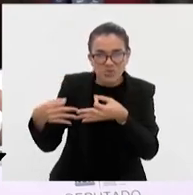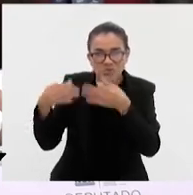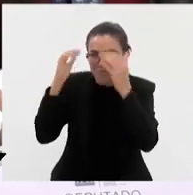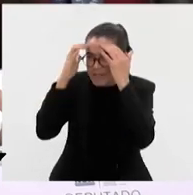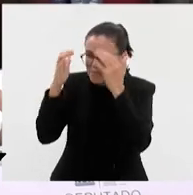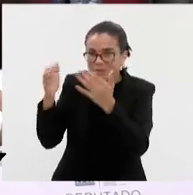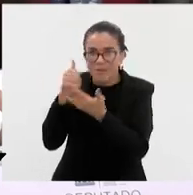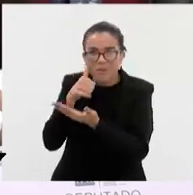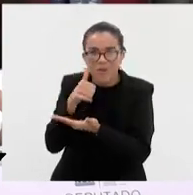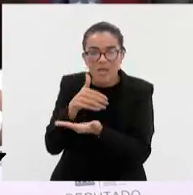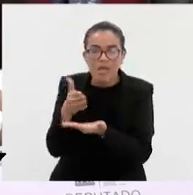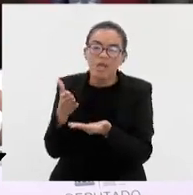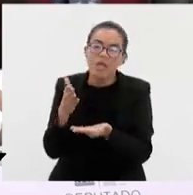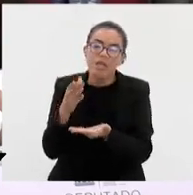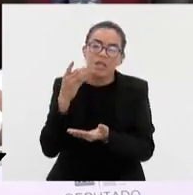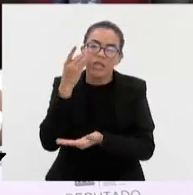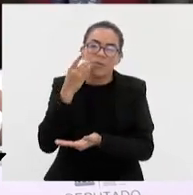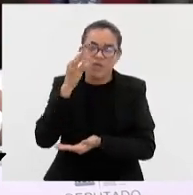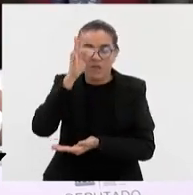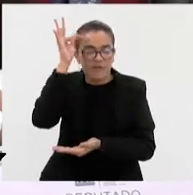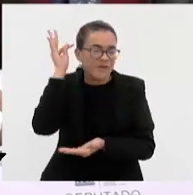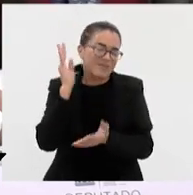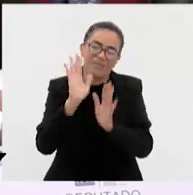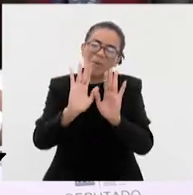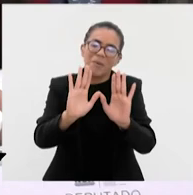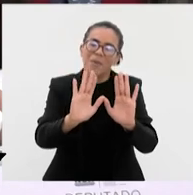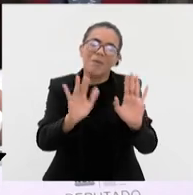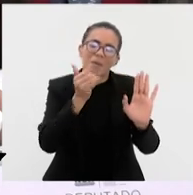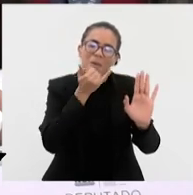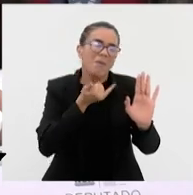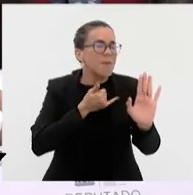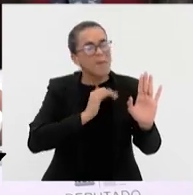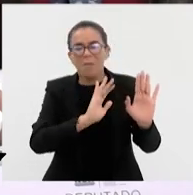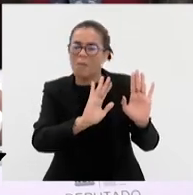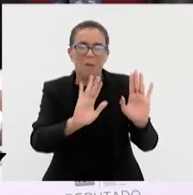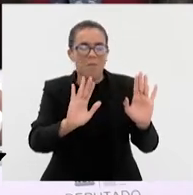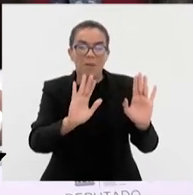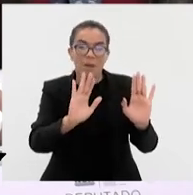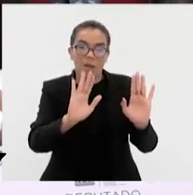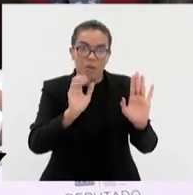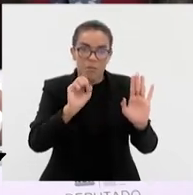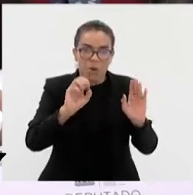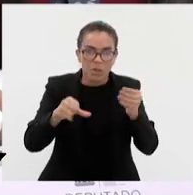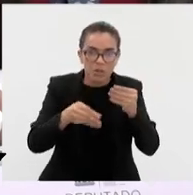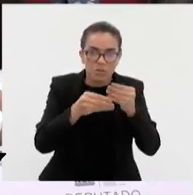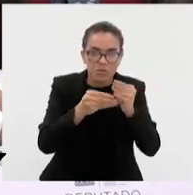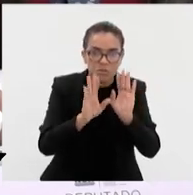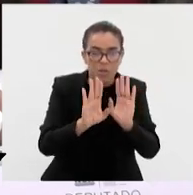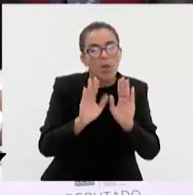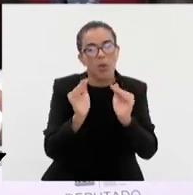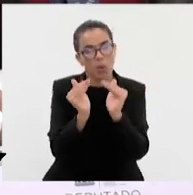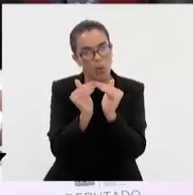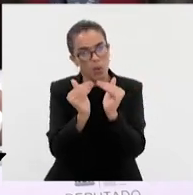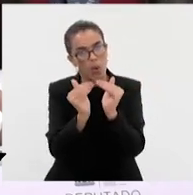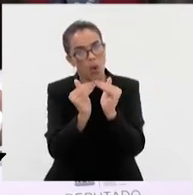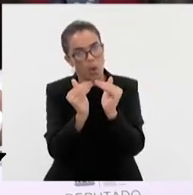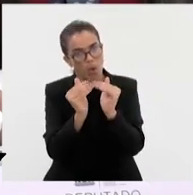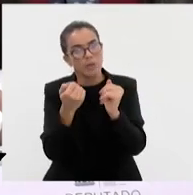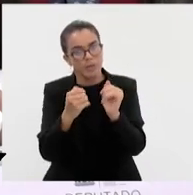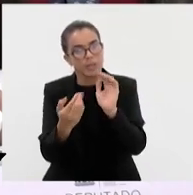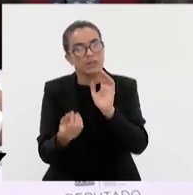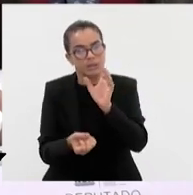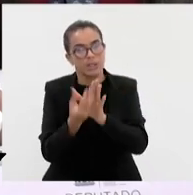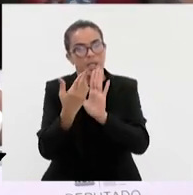justiça com as mulheres? Deputado Fred. Me perdoe. Então, senhor, me perdoe. Você me permite só fazer uma observação? Por favor. É que eu concordo que devem ser estabelecidos